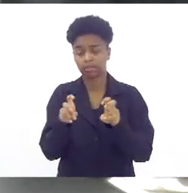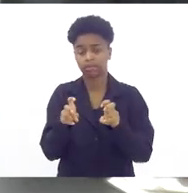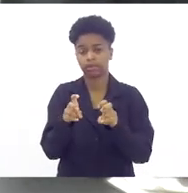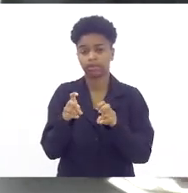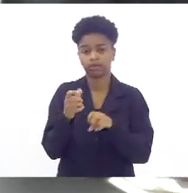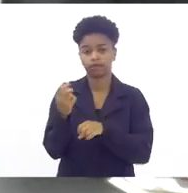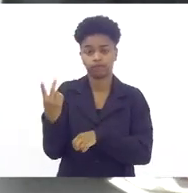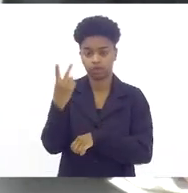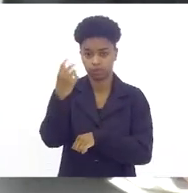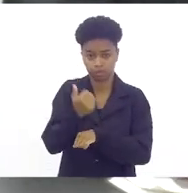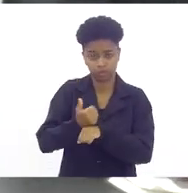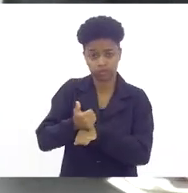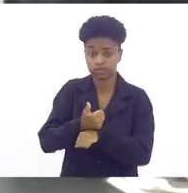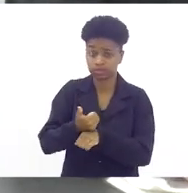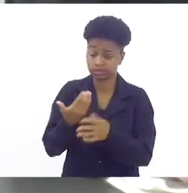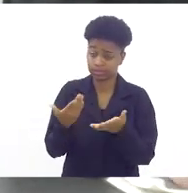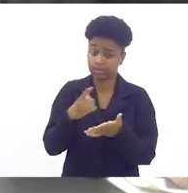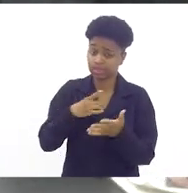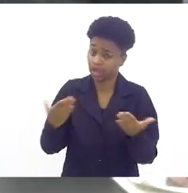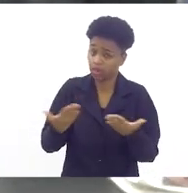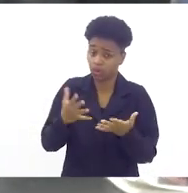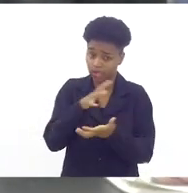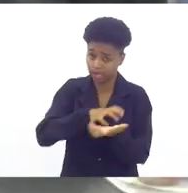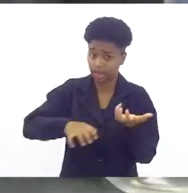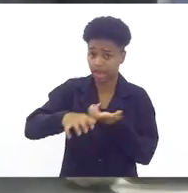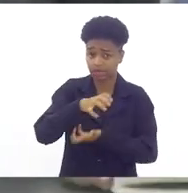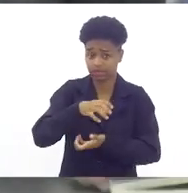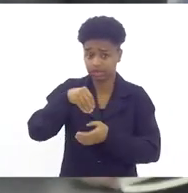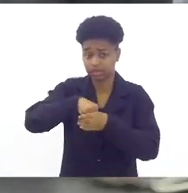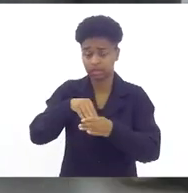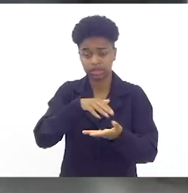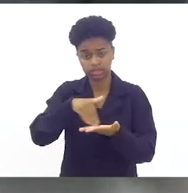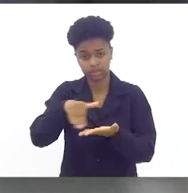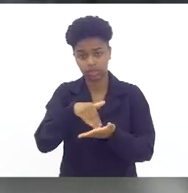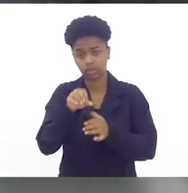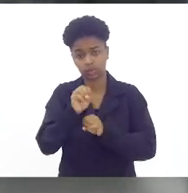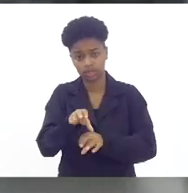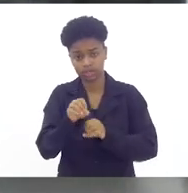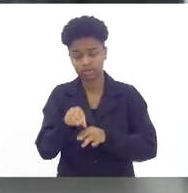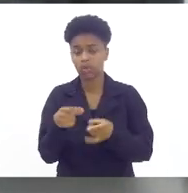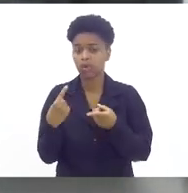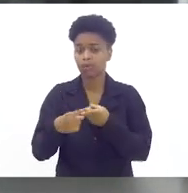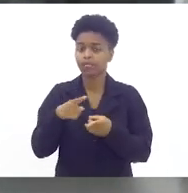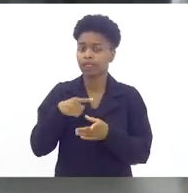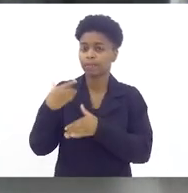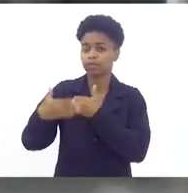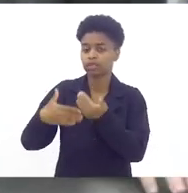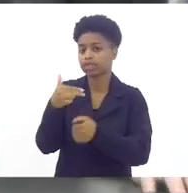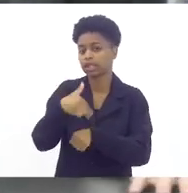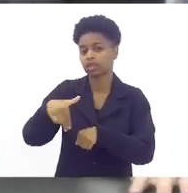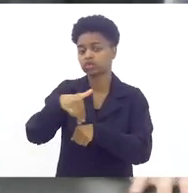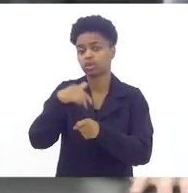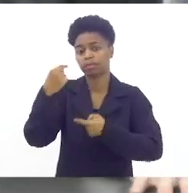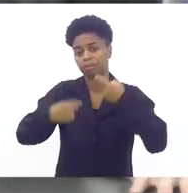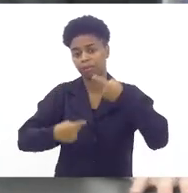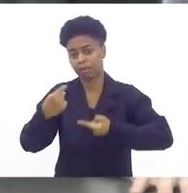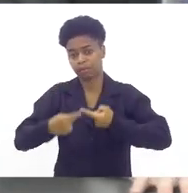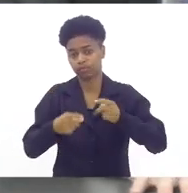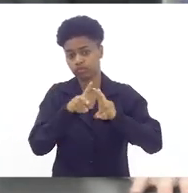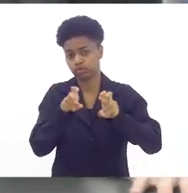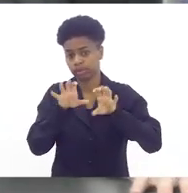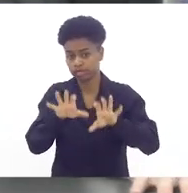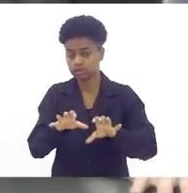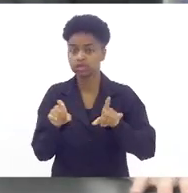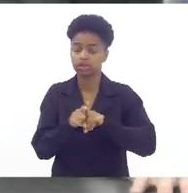atende né hoje a gente tem uma greve na secretaria de educação existe um processo Nacional de debate sobre isso é muito importante